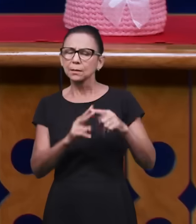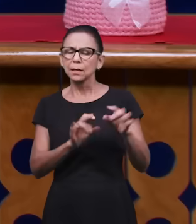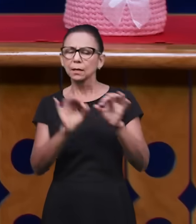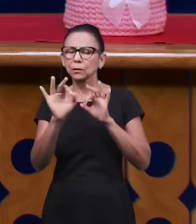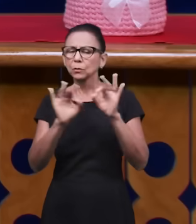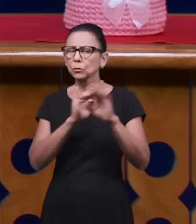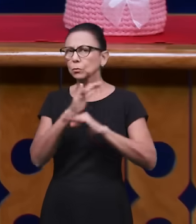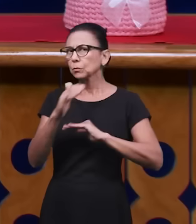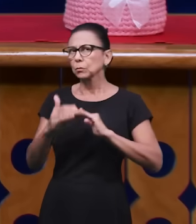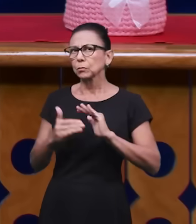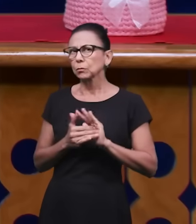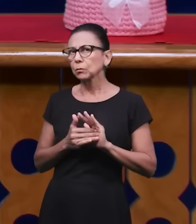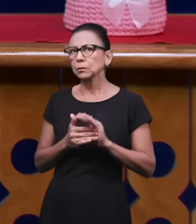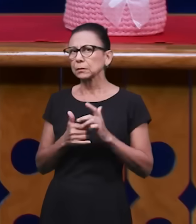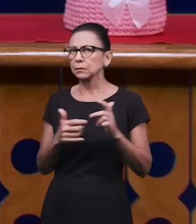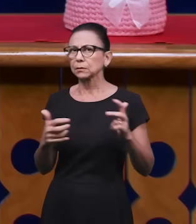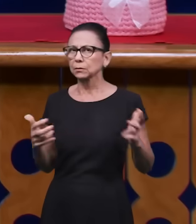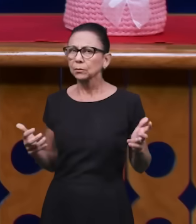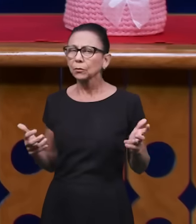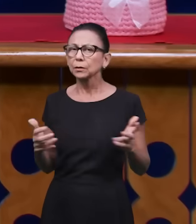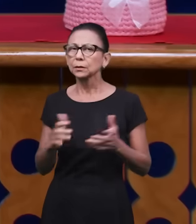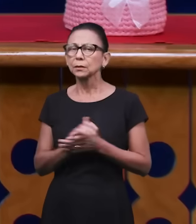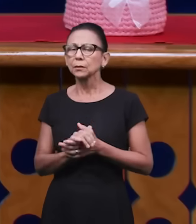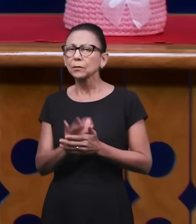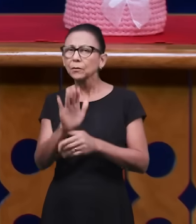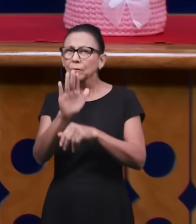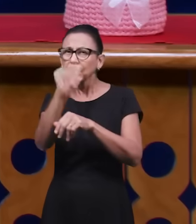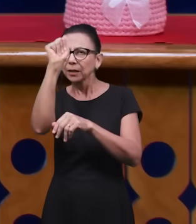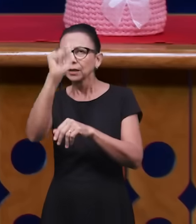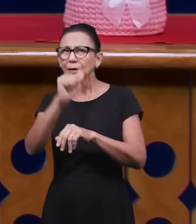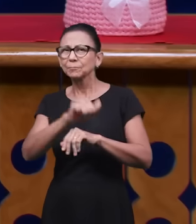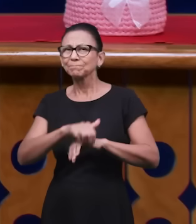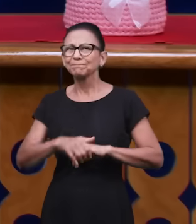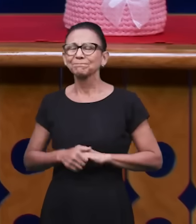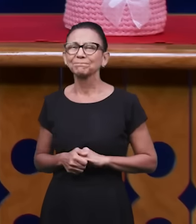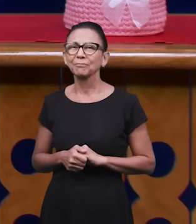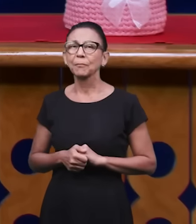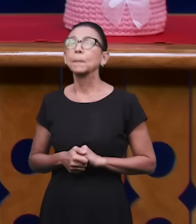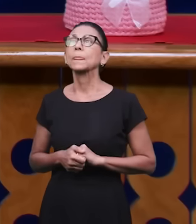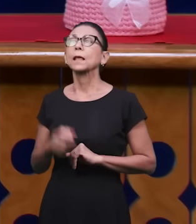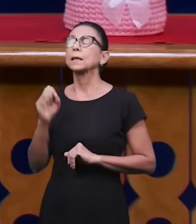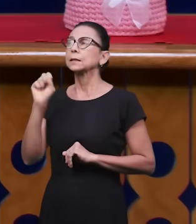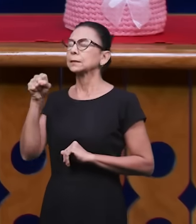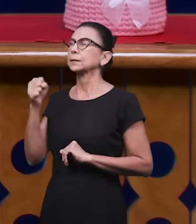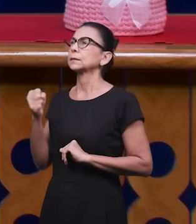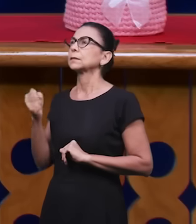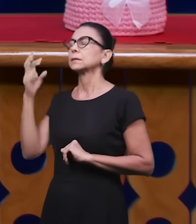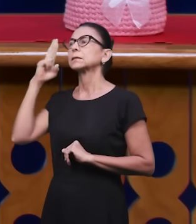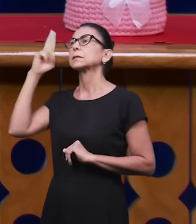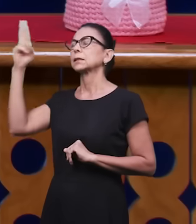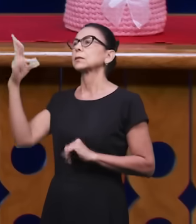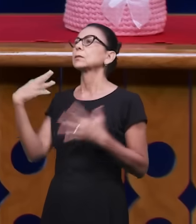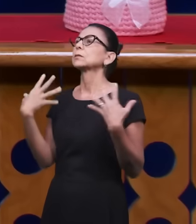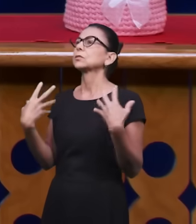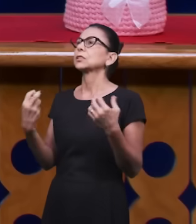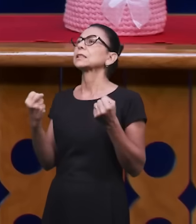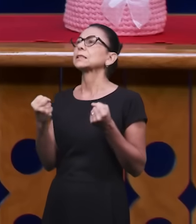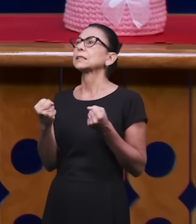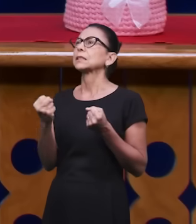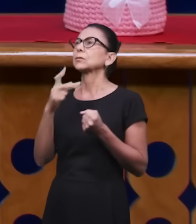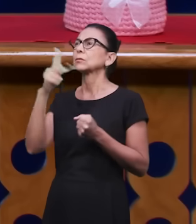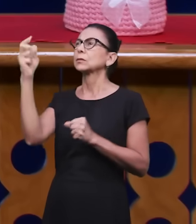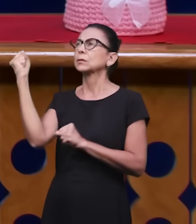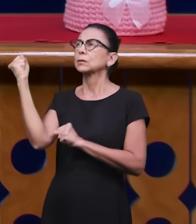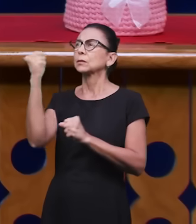coisas. Então esse é o vinde a mim. E nós viemos a Ele e Ele nos libertou com o poder glorioso